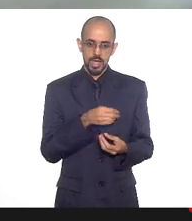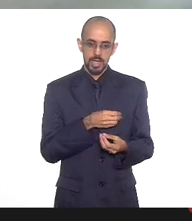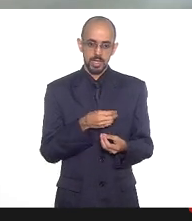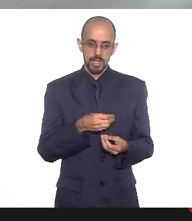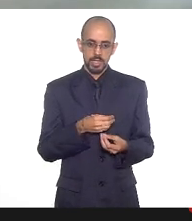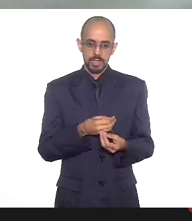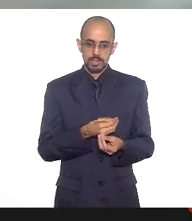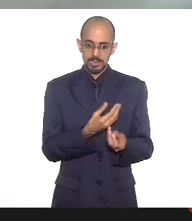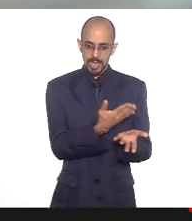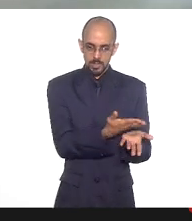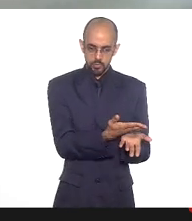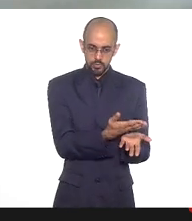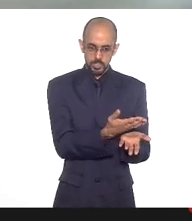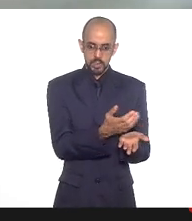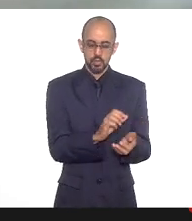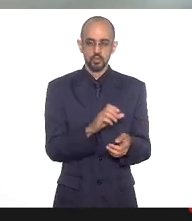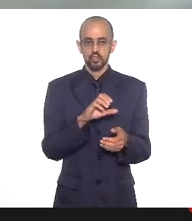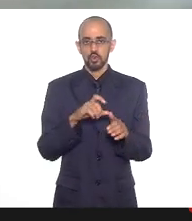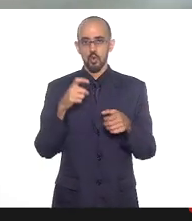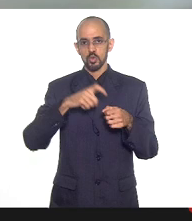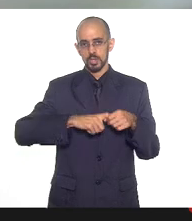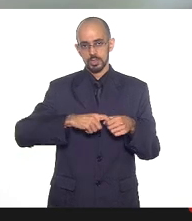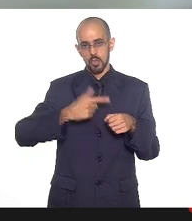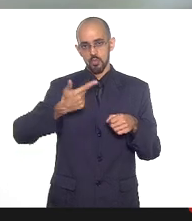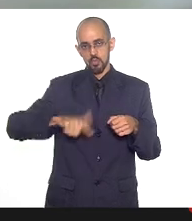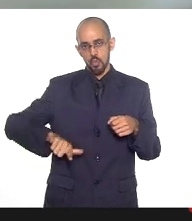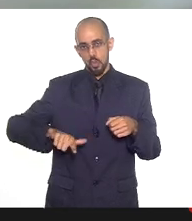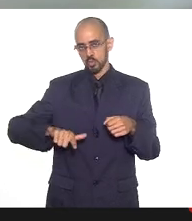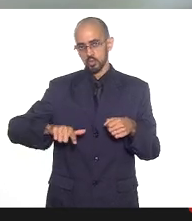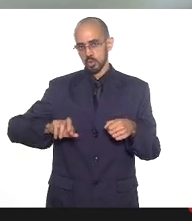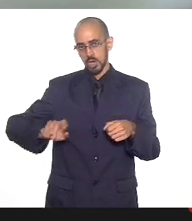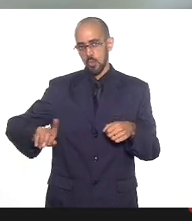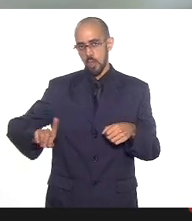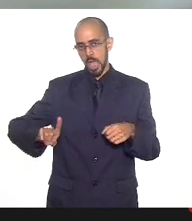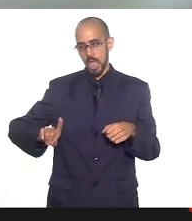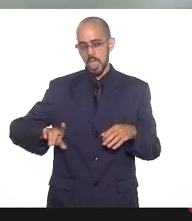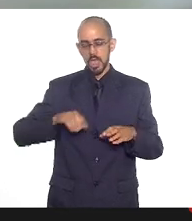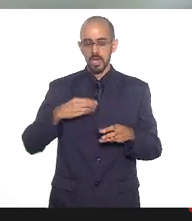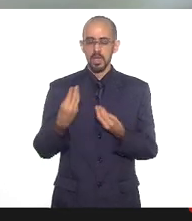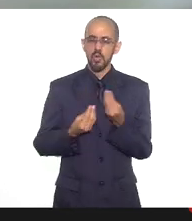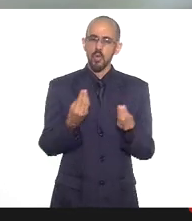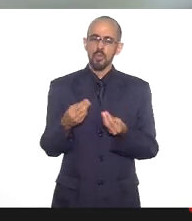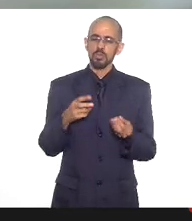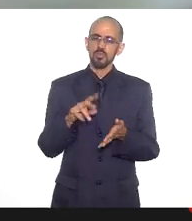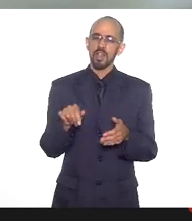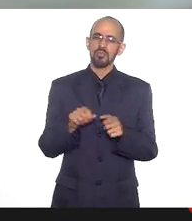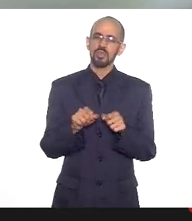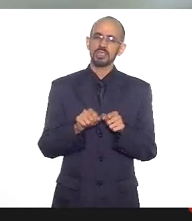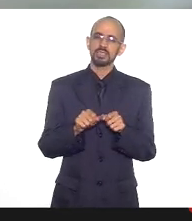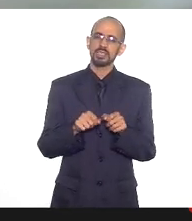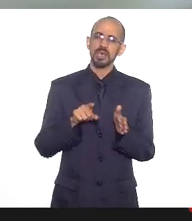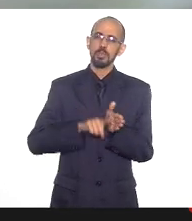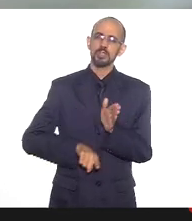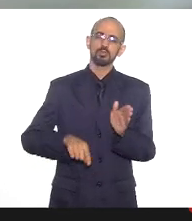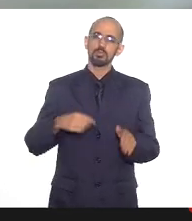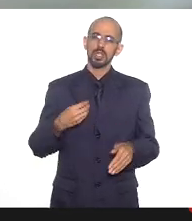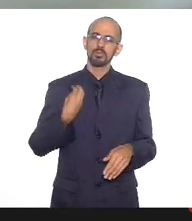de concessão e outro não, como vai se dar esse abatimento de valor?